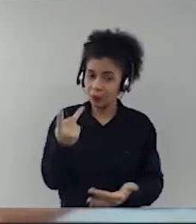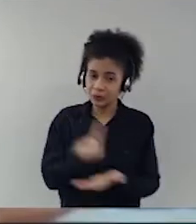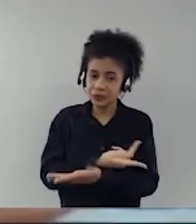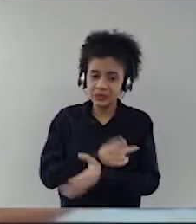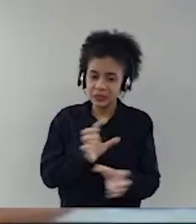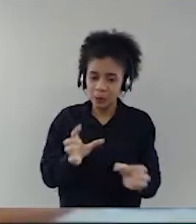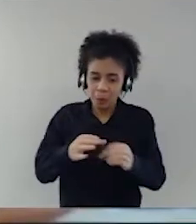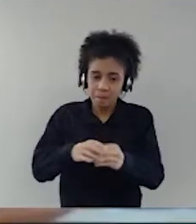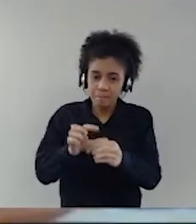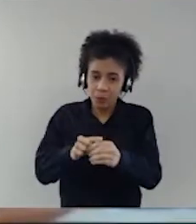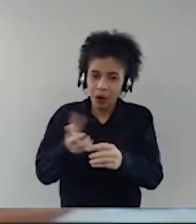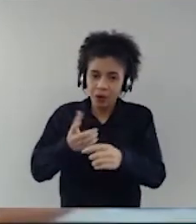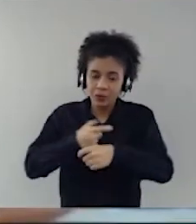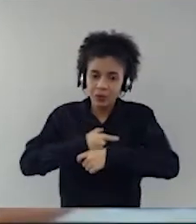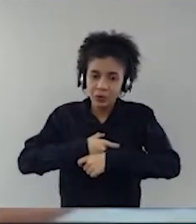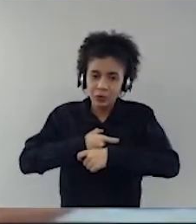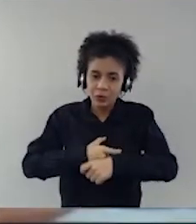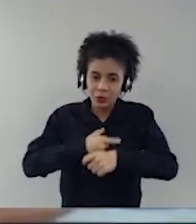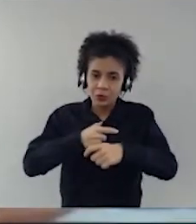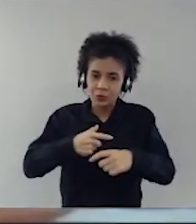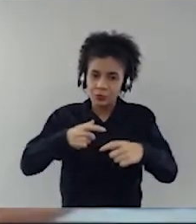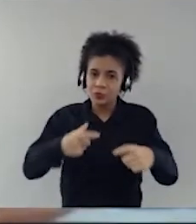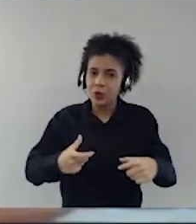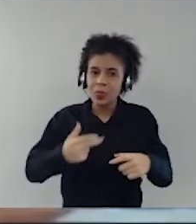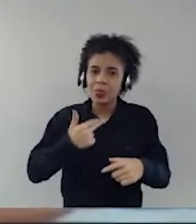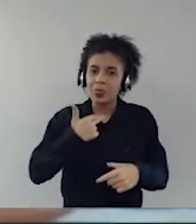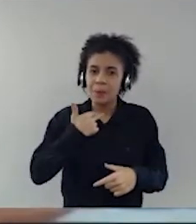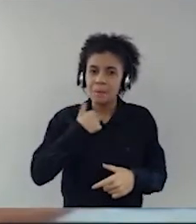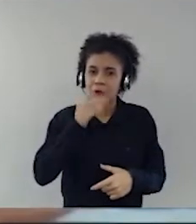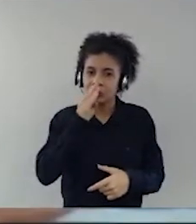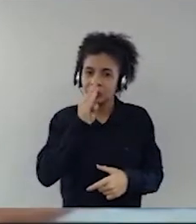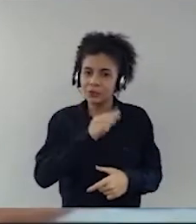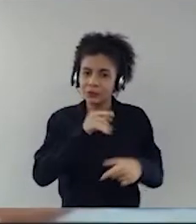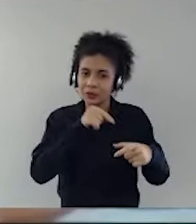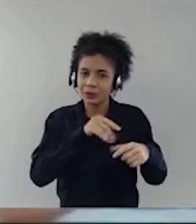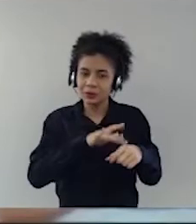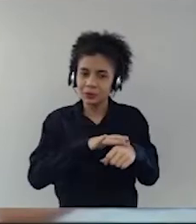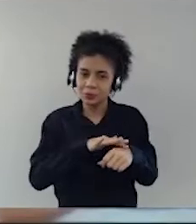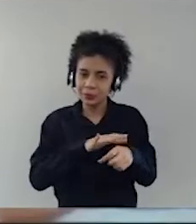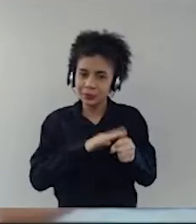isso, é uma doença que não pode ser negligenciada,